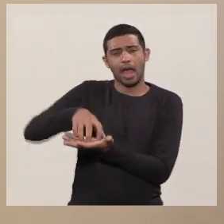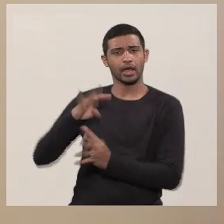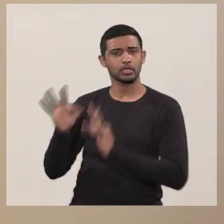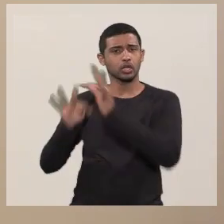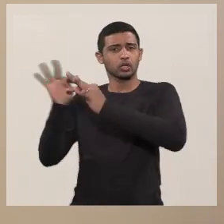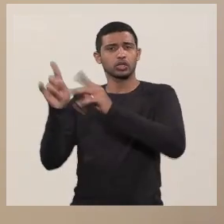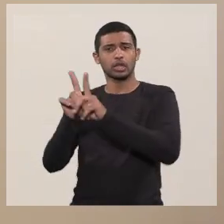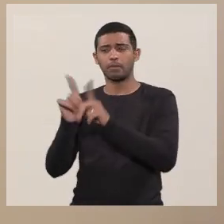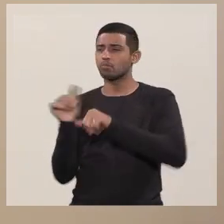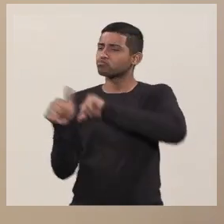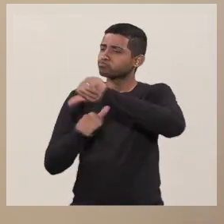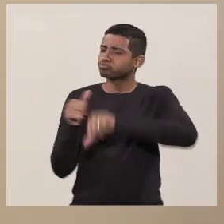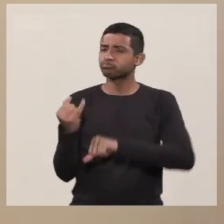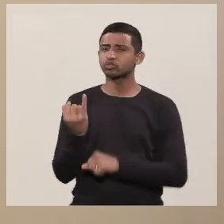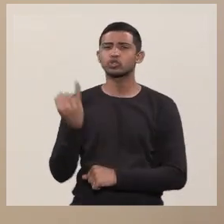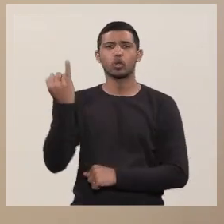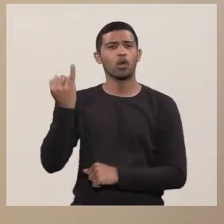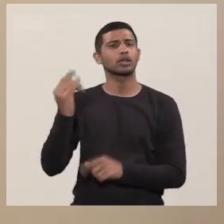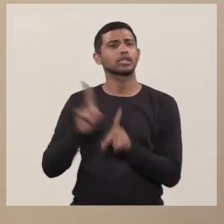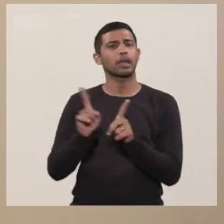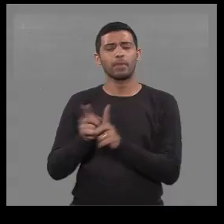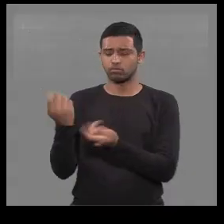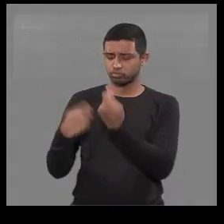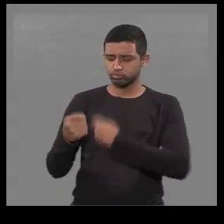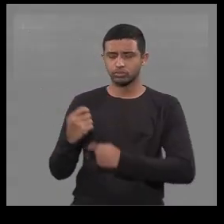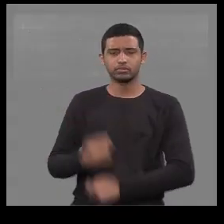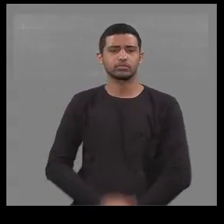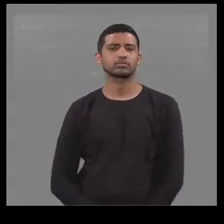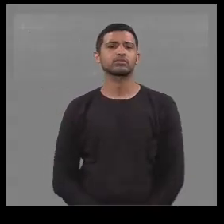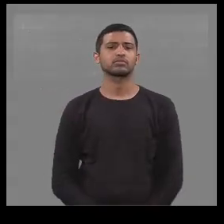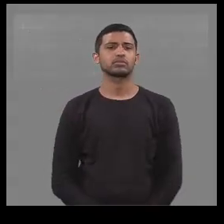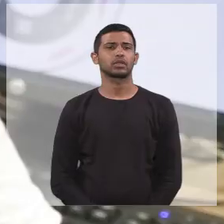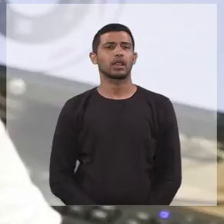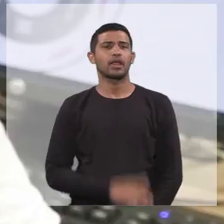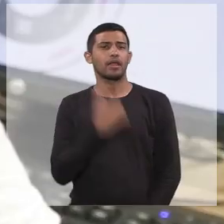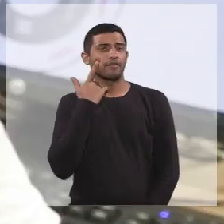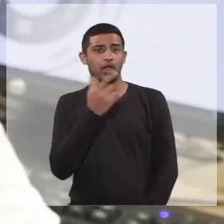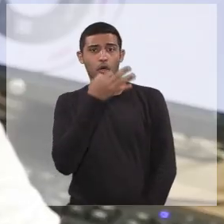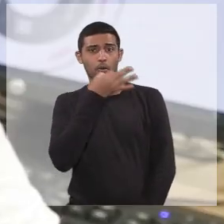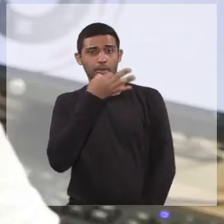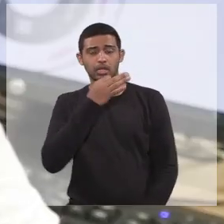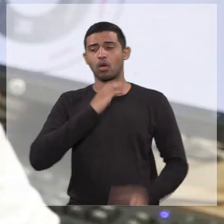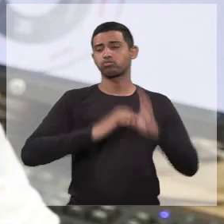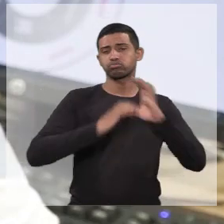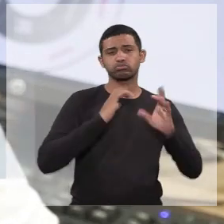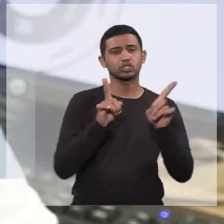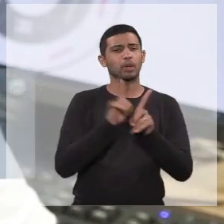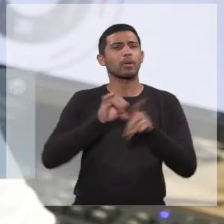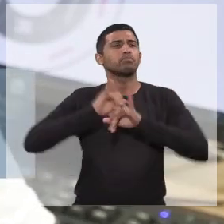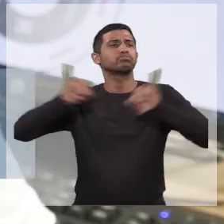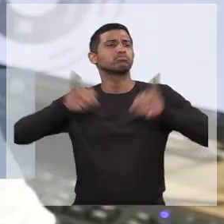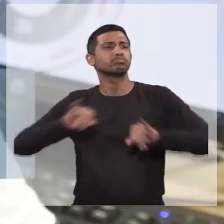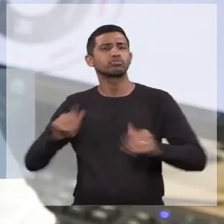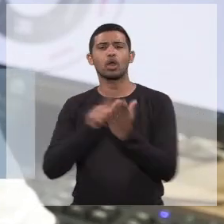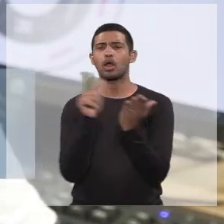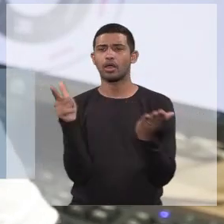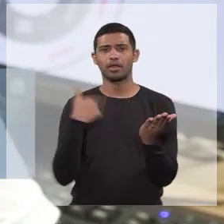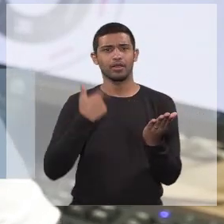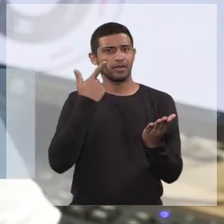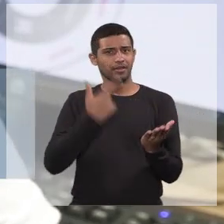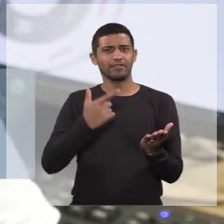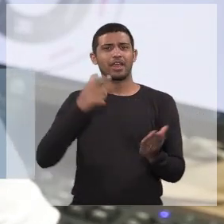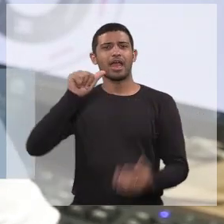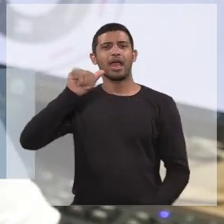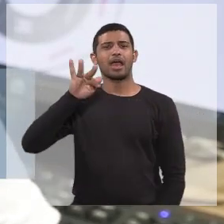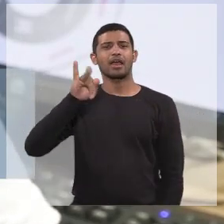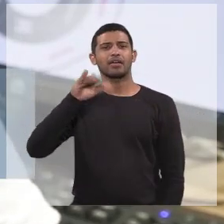de tecnologia, inovação e negócio. Do ponto de vista da comunicação e da publicidade,